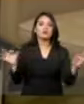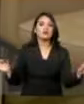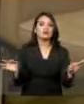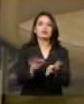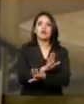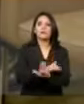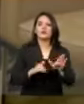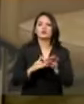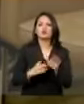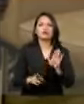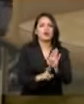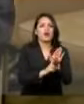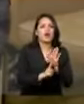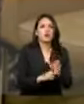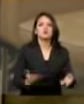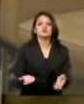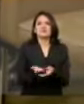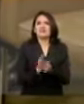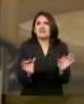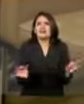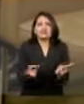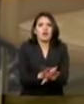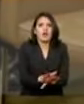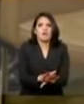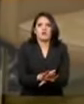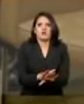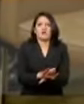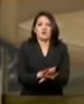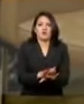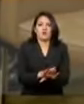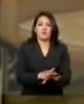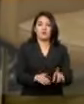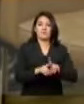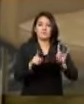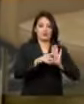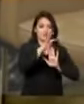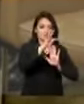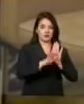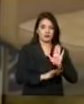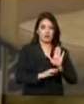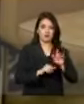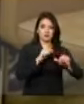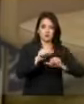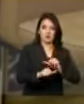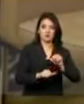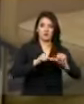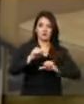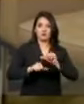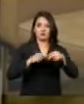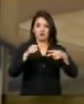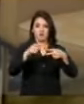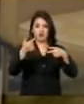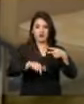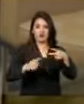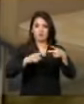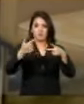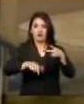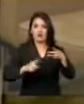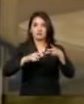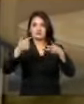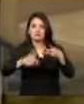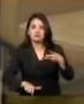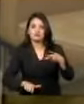penal condenatória. O texto muda 3 vezes durante a tramitação dos trabalhos da Assembleia Nacional